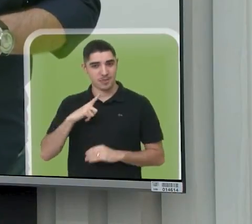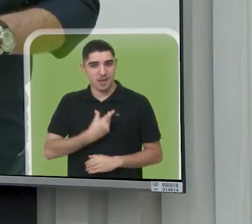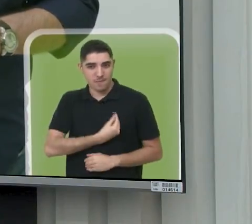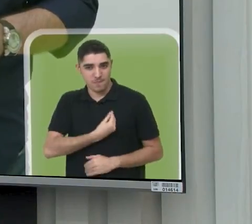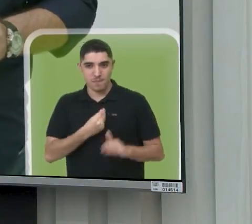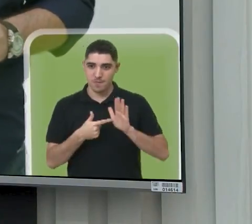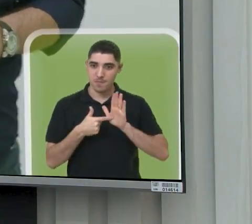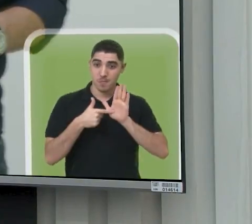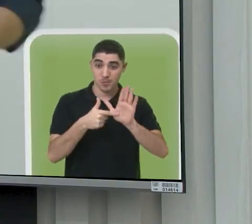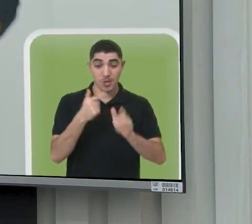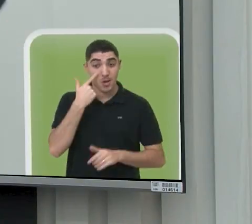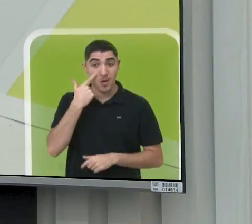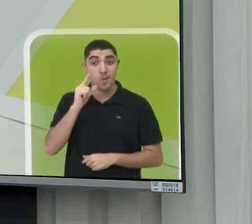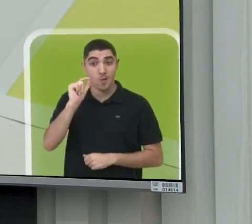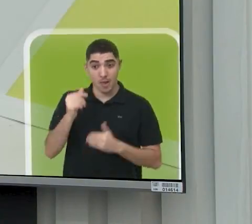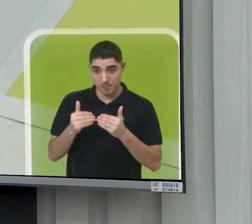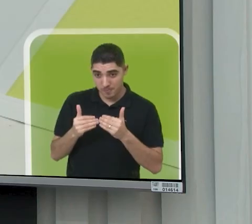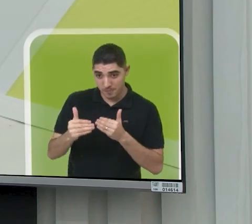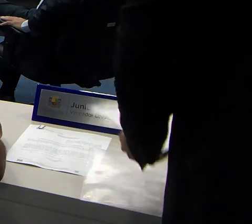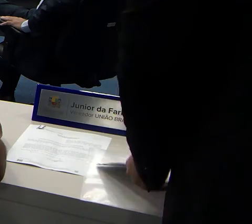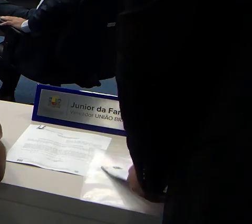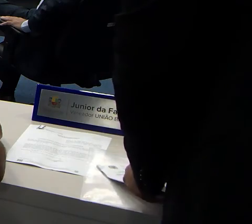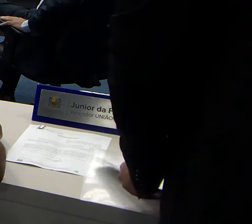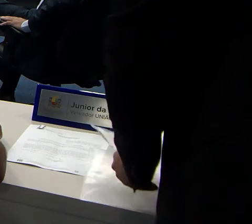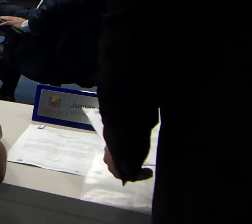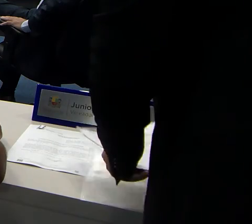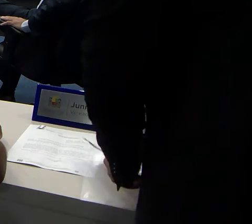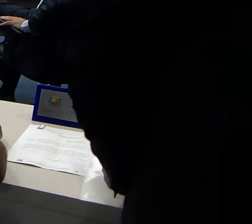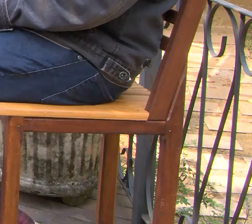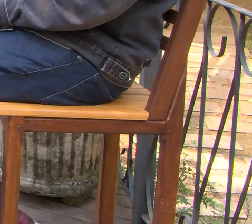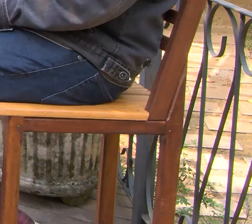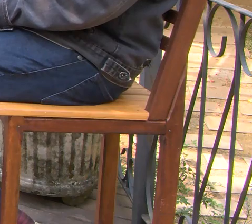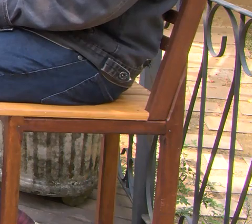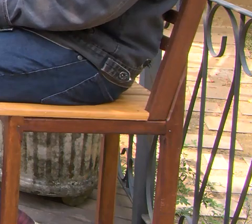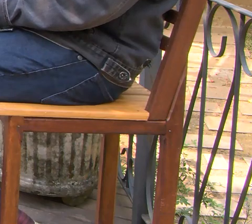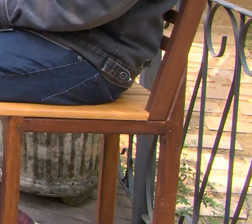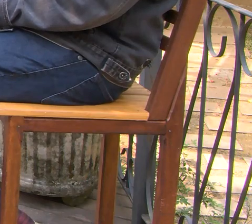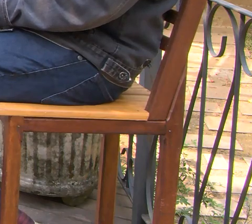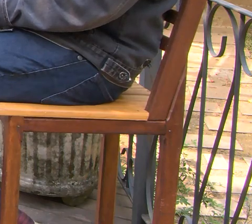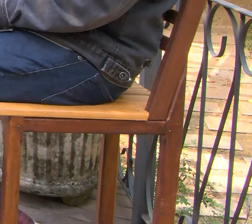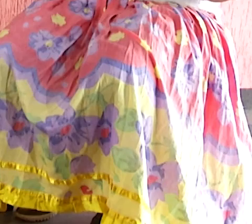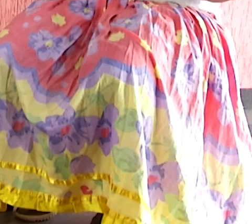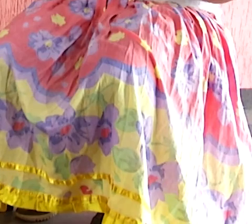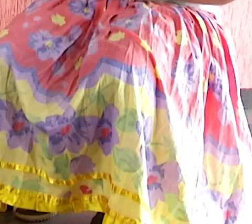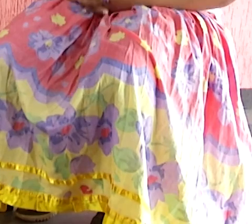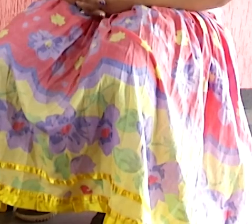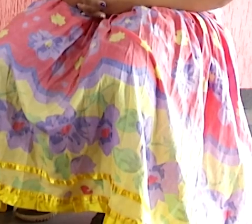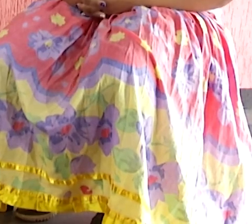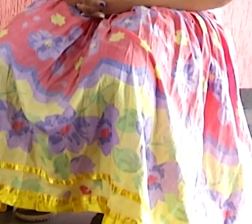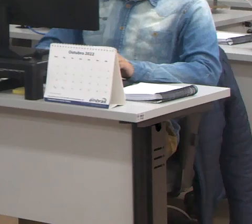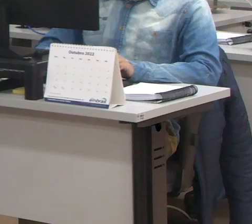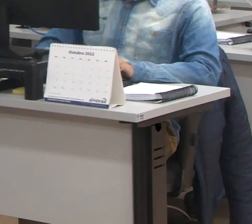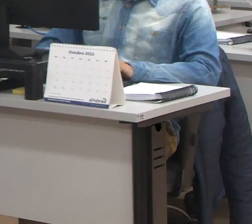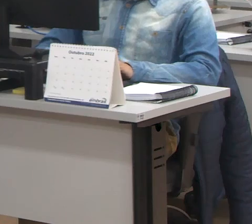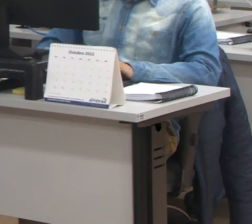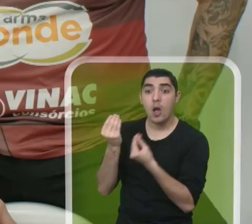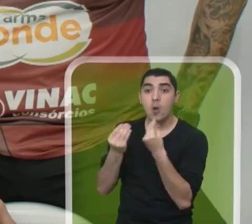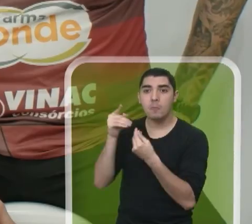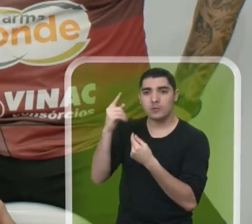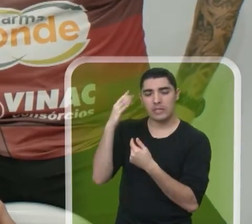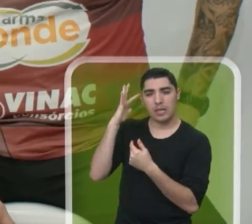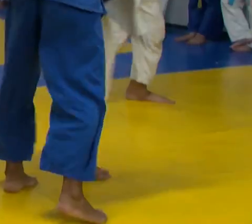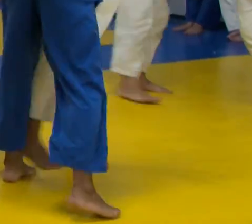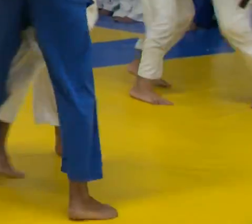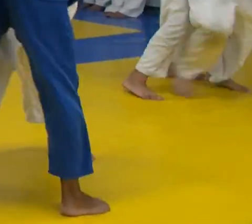12.3. Pronto! Agora já é possível assistir às sessões, entrevistas, programação cultural, notícias